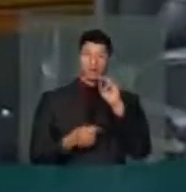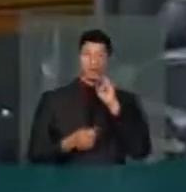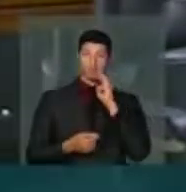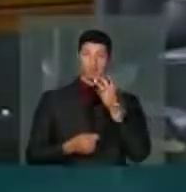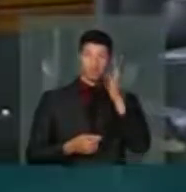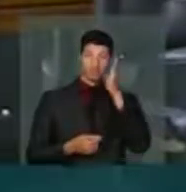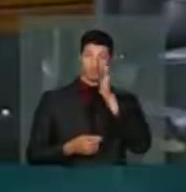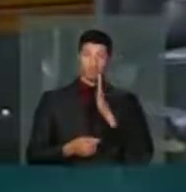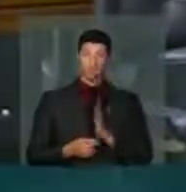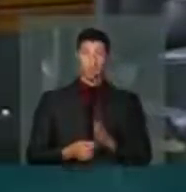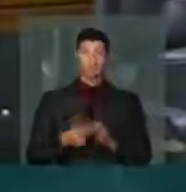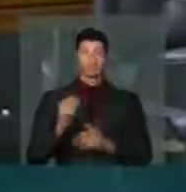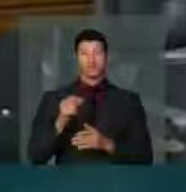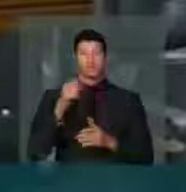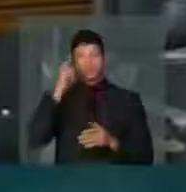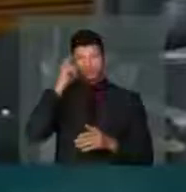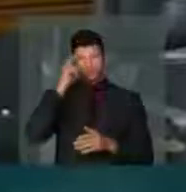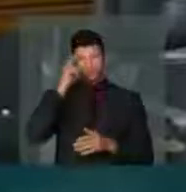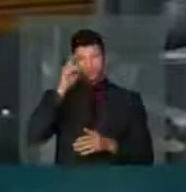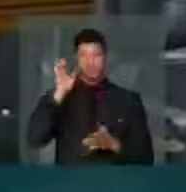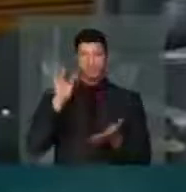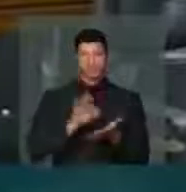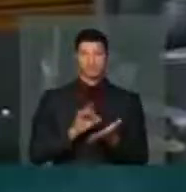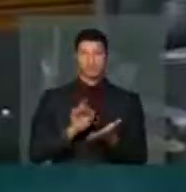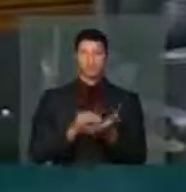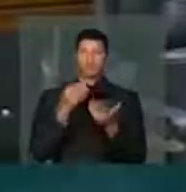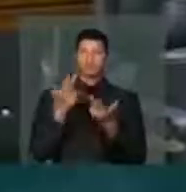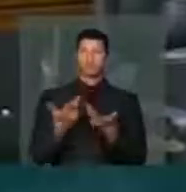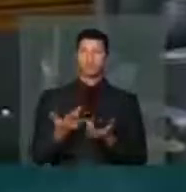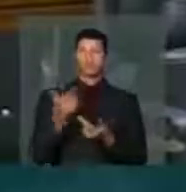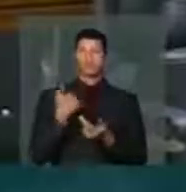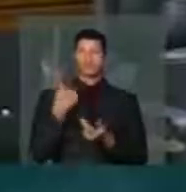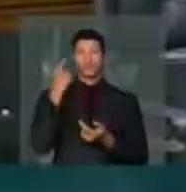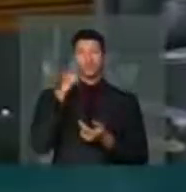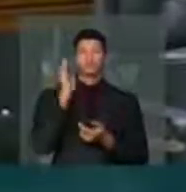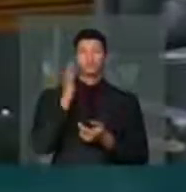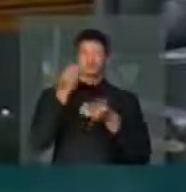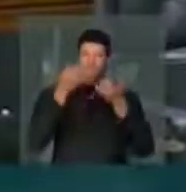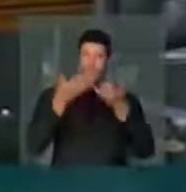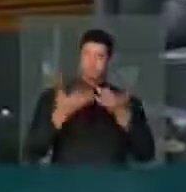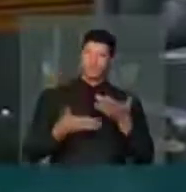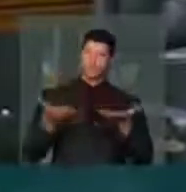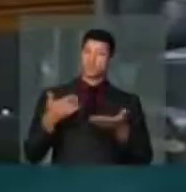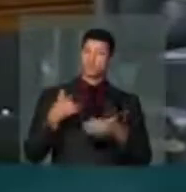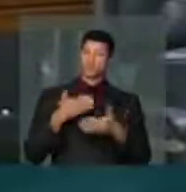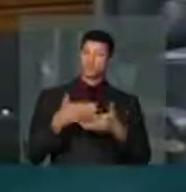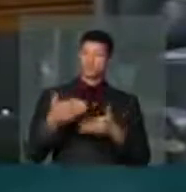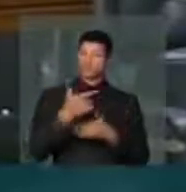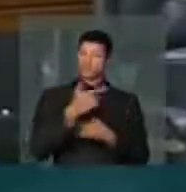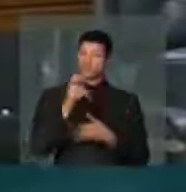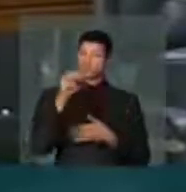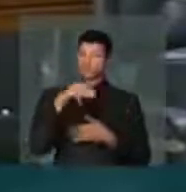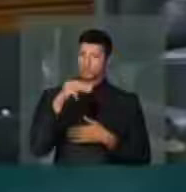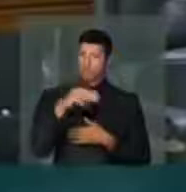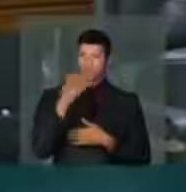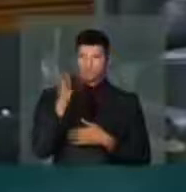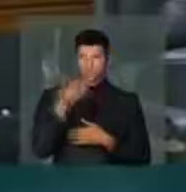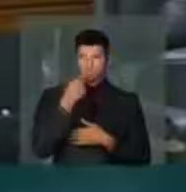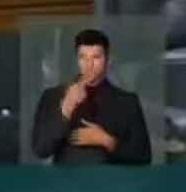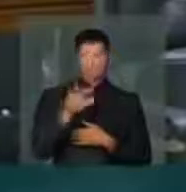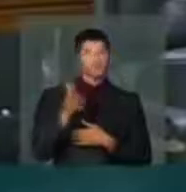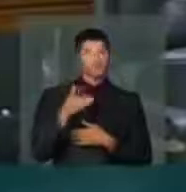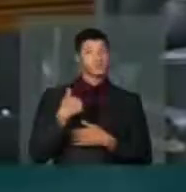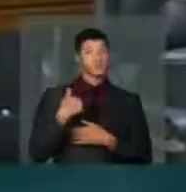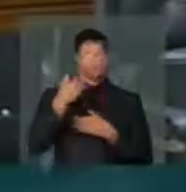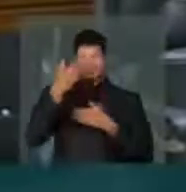de brasileiros que pensam exatamente o que Vossa Excelência disse aqui. Durante esses 25 minutos que Vossa